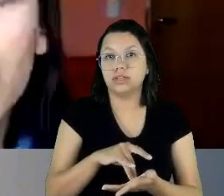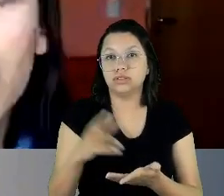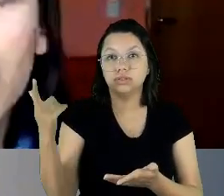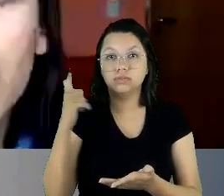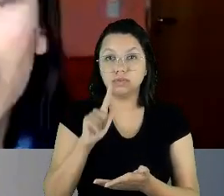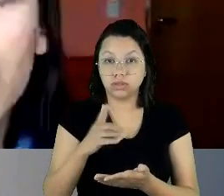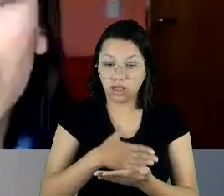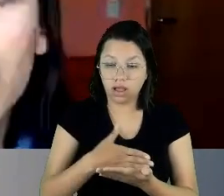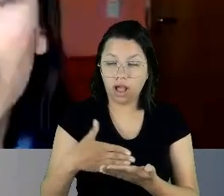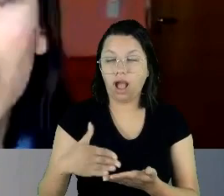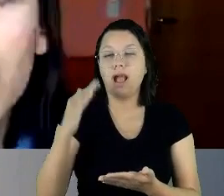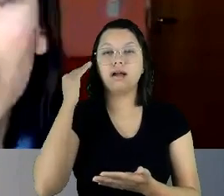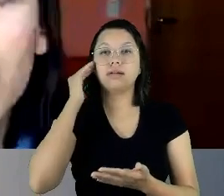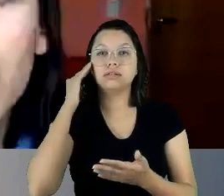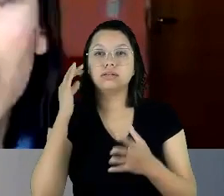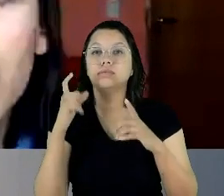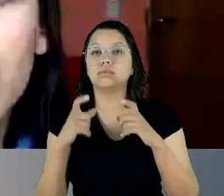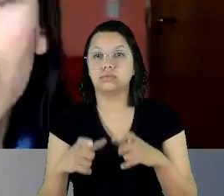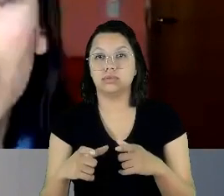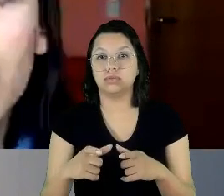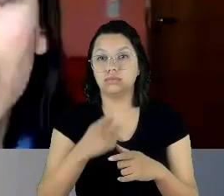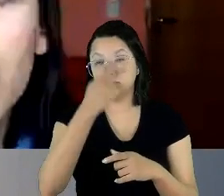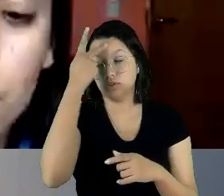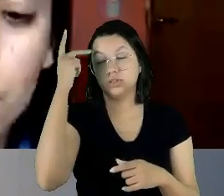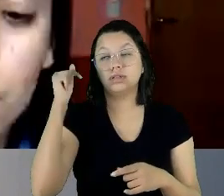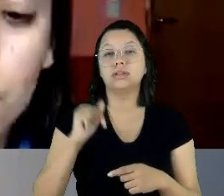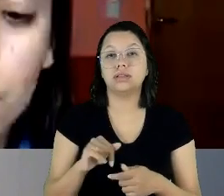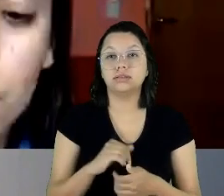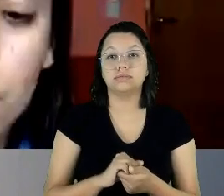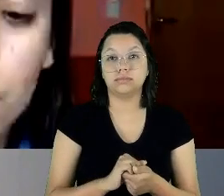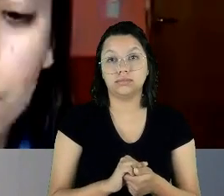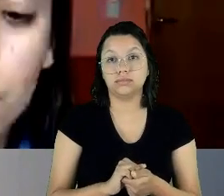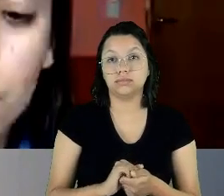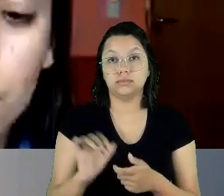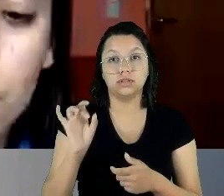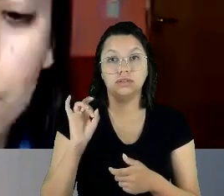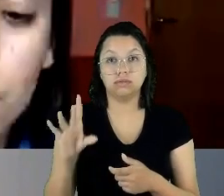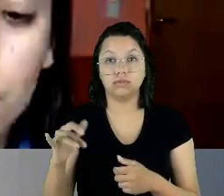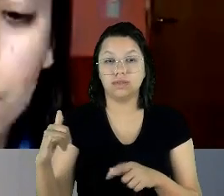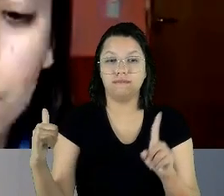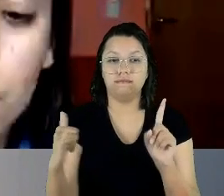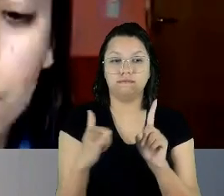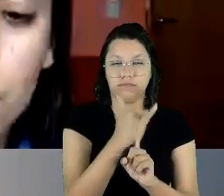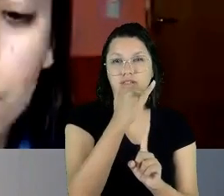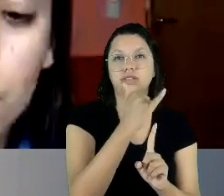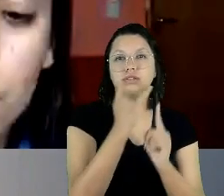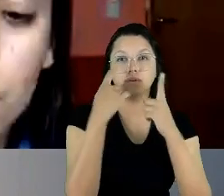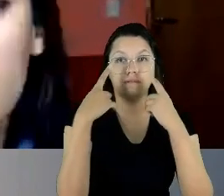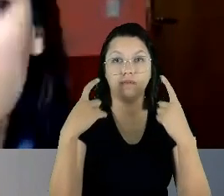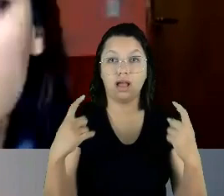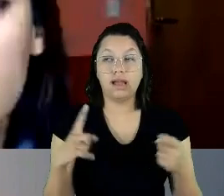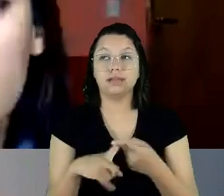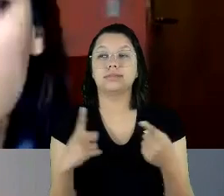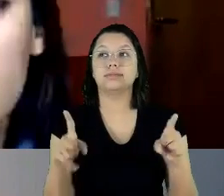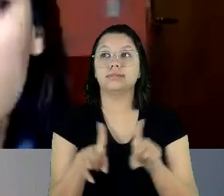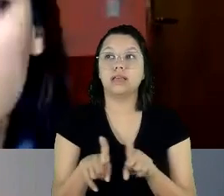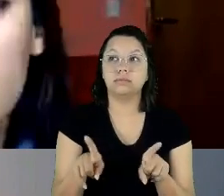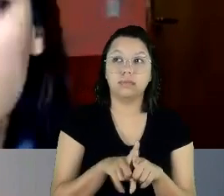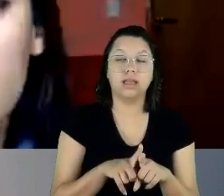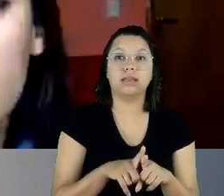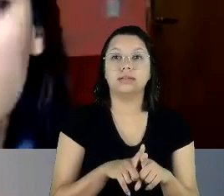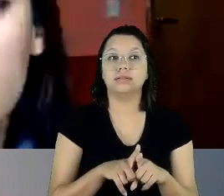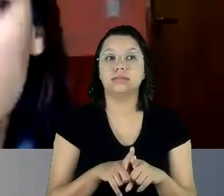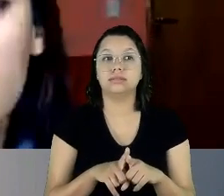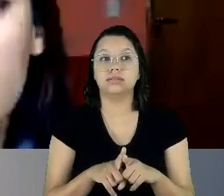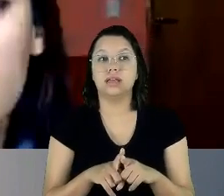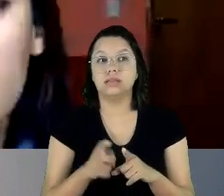realmente consegue começar a entender o lugar, né, de quem está ali, não só das vítimas de violência, mas também de